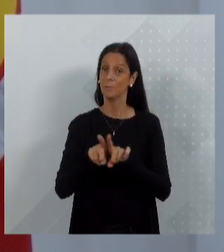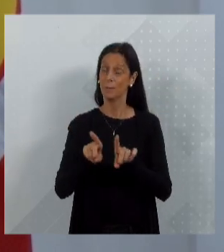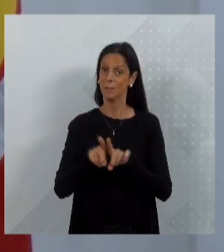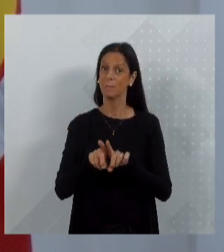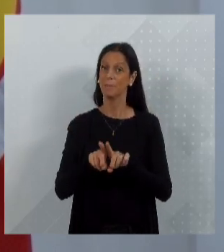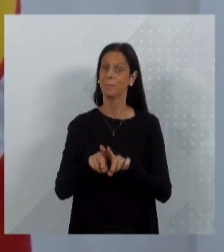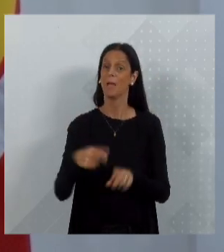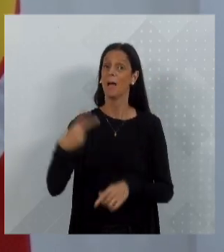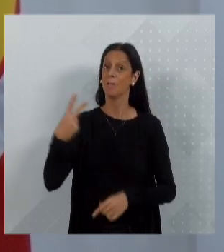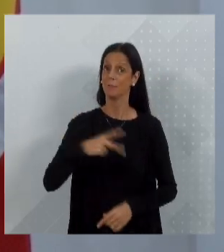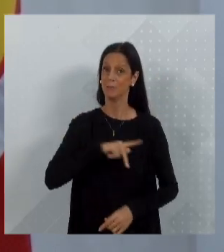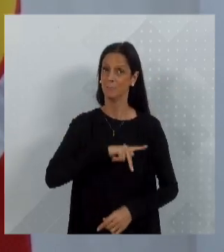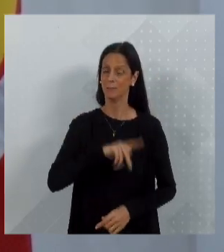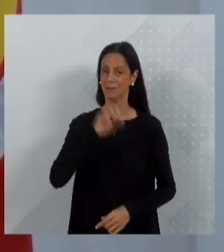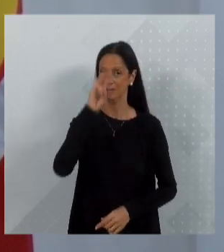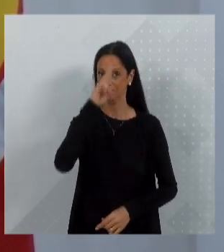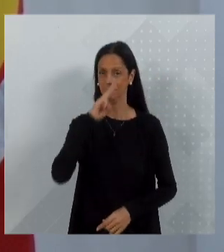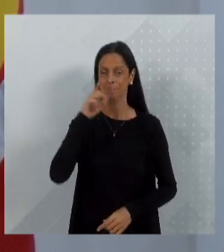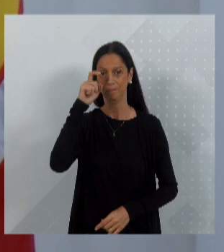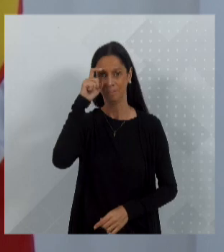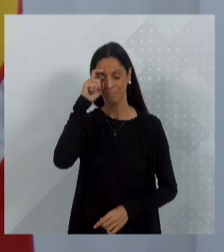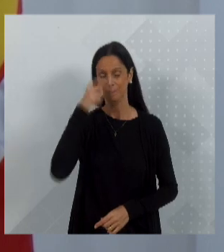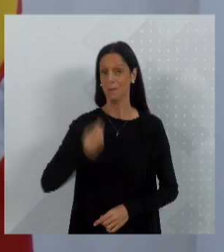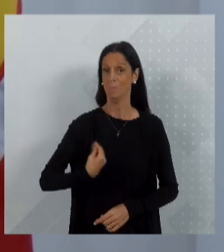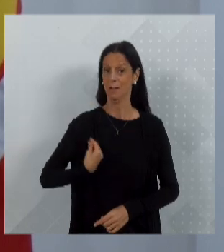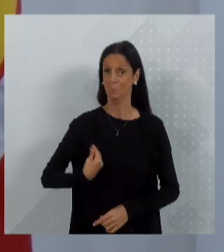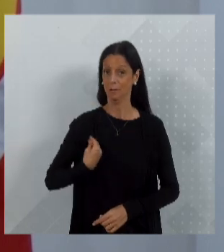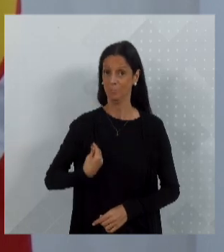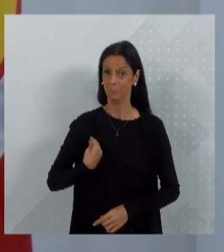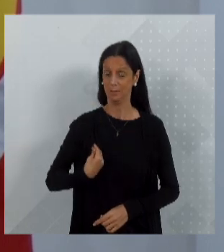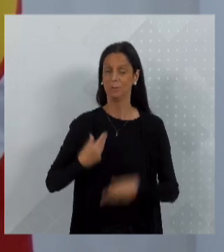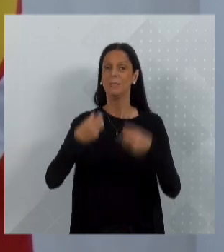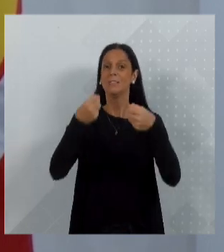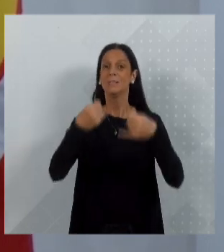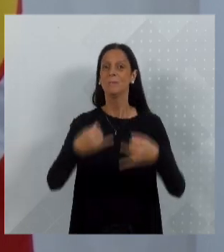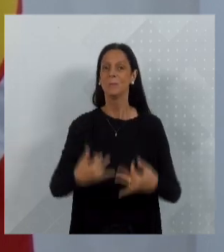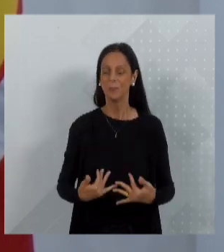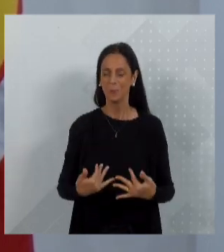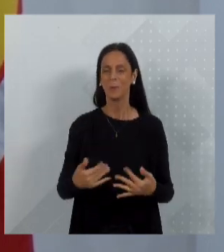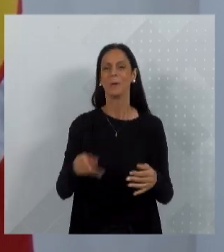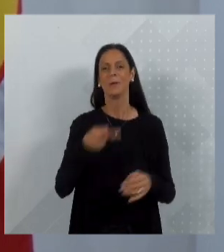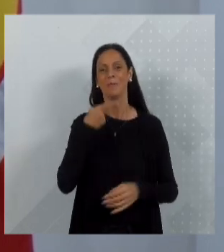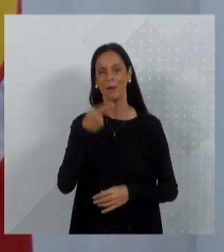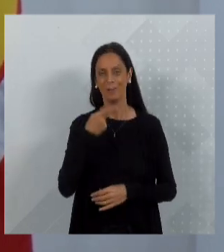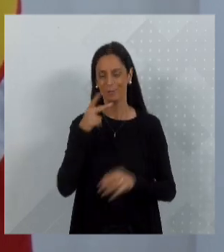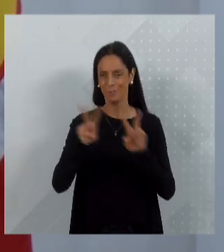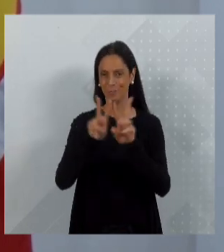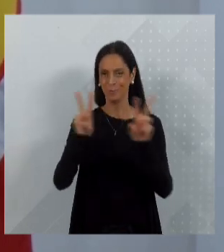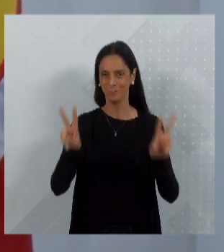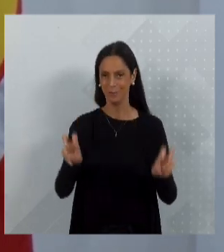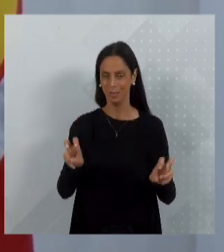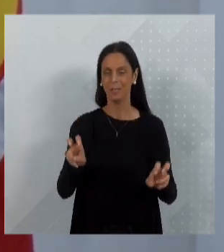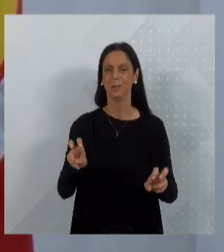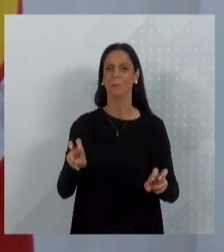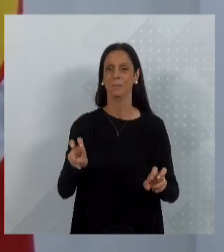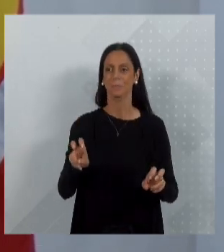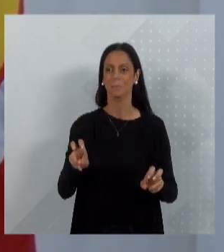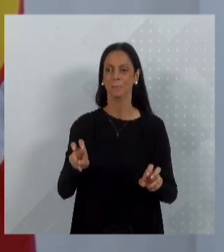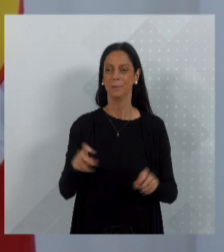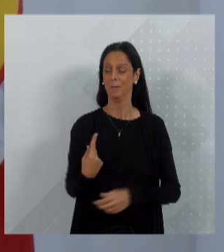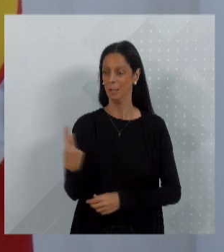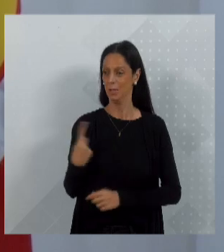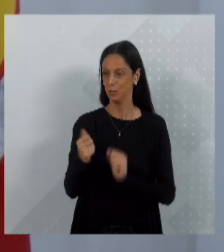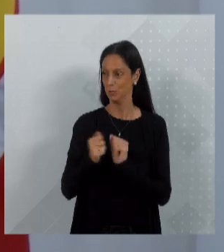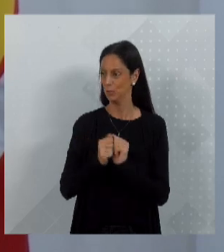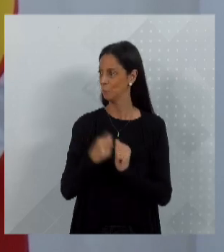nossa vice-prefeita estava lá, falou muito, né, desse trabalho em conjunto, fez eu e o vereador Bruno, e